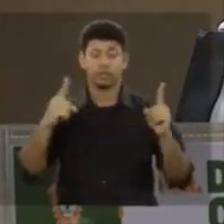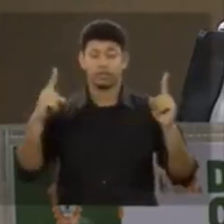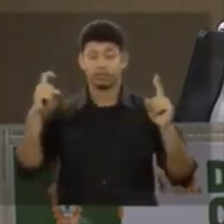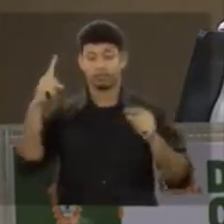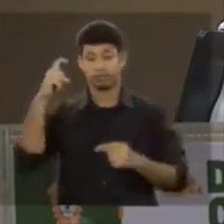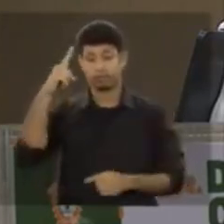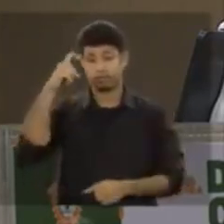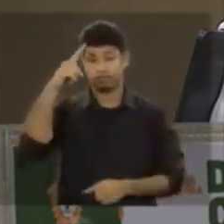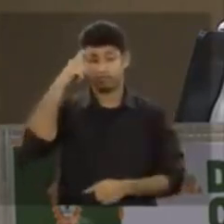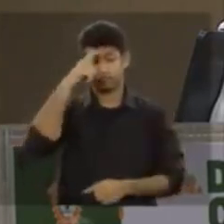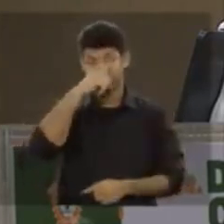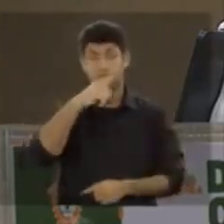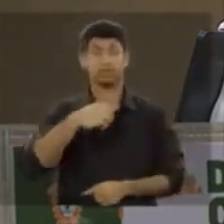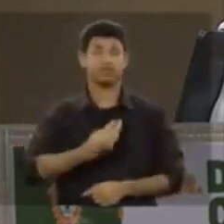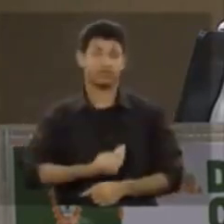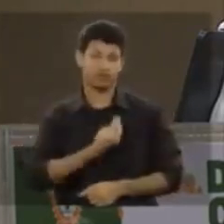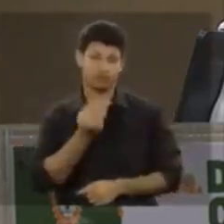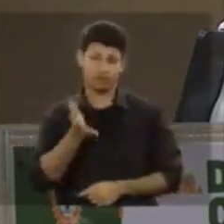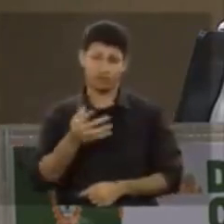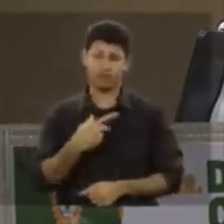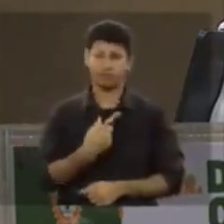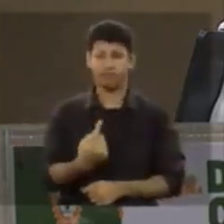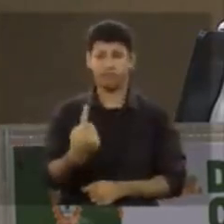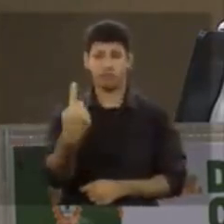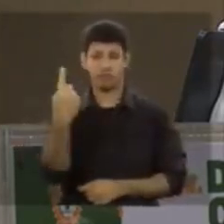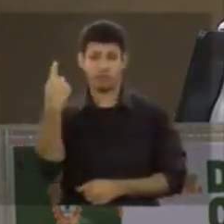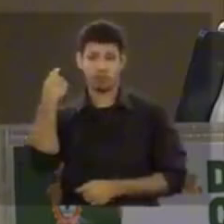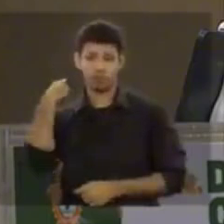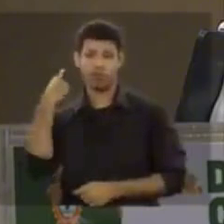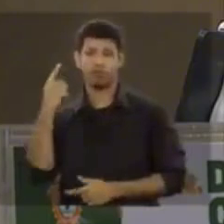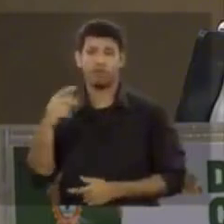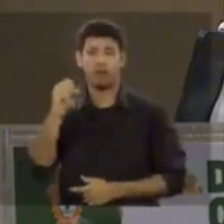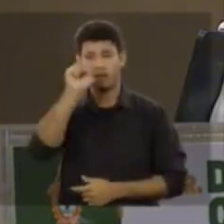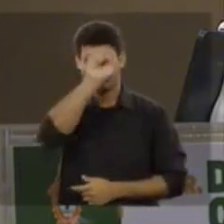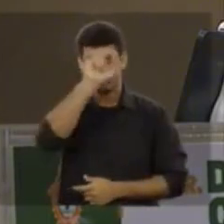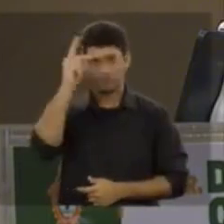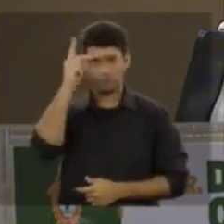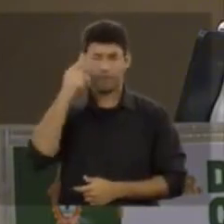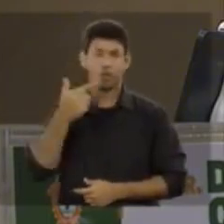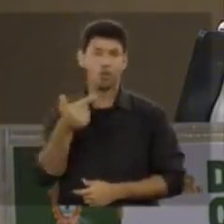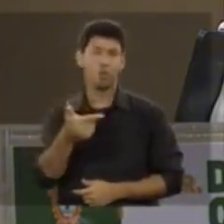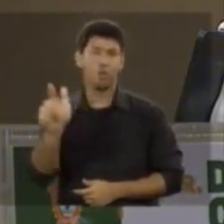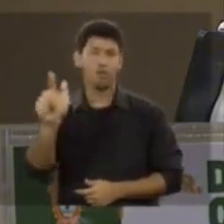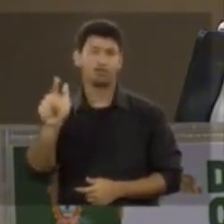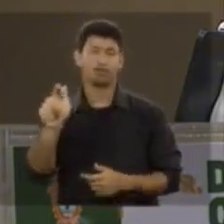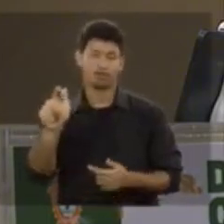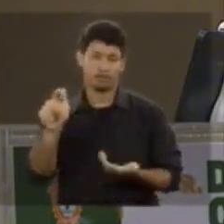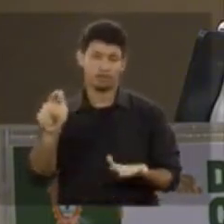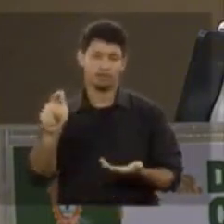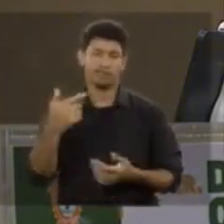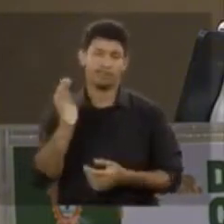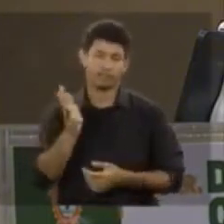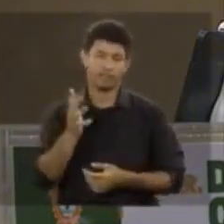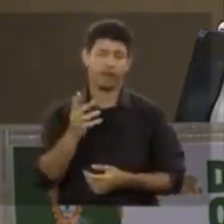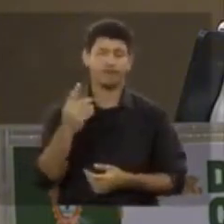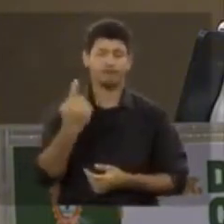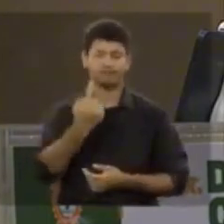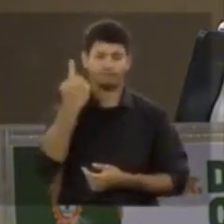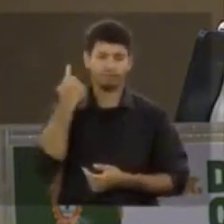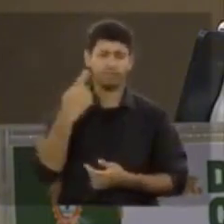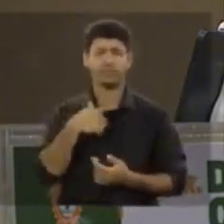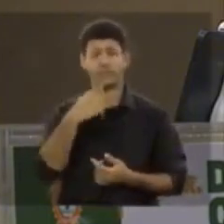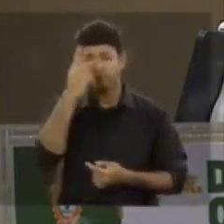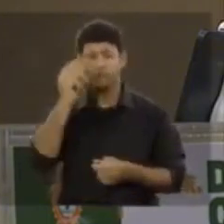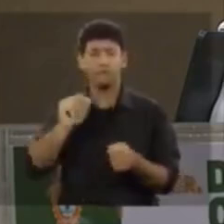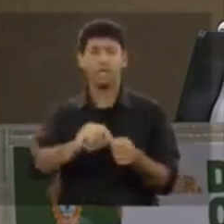dificuldades existiam muito antes do prefeito Davi assumir o cargo de prefeito e ninguém